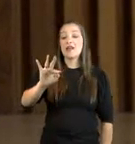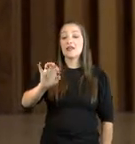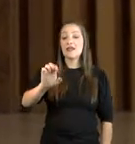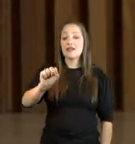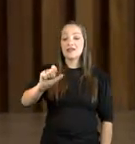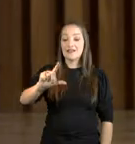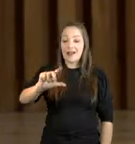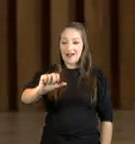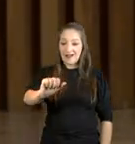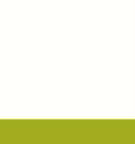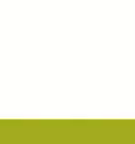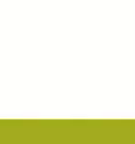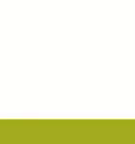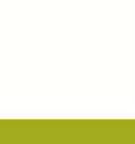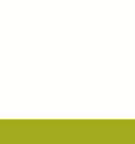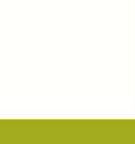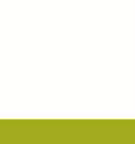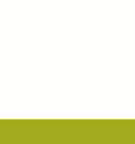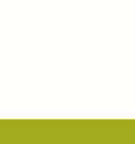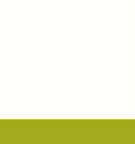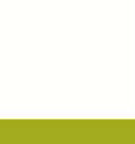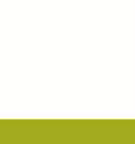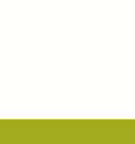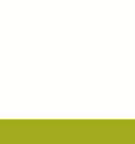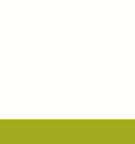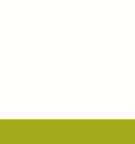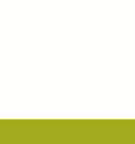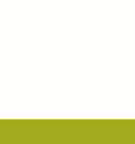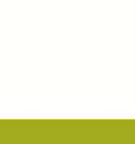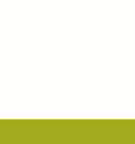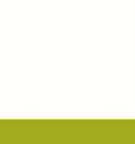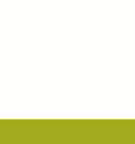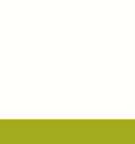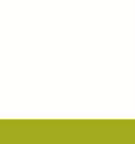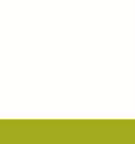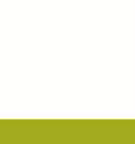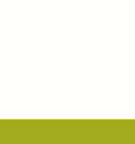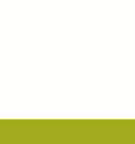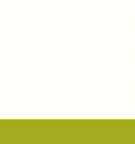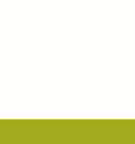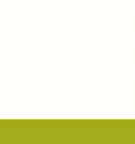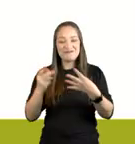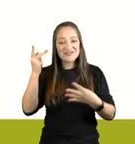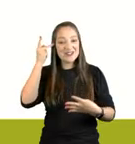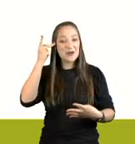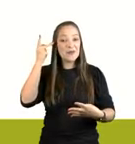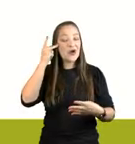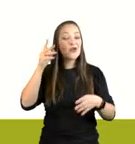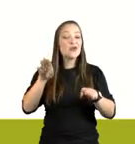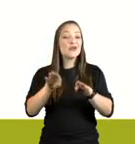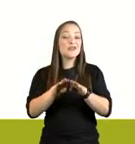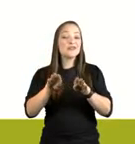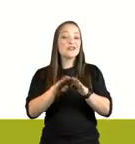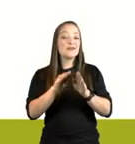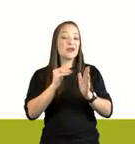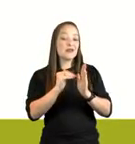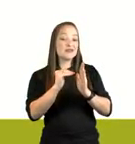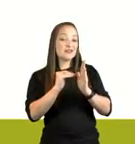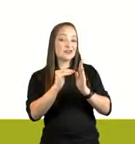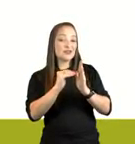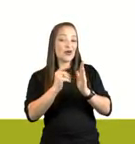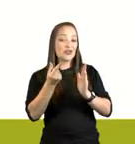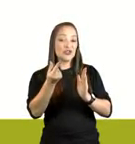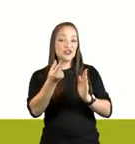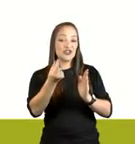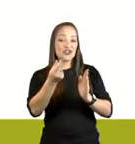me convidou e fez esse convite em parceria com o CREA, e também o Escritório de Investimento